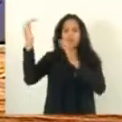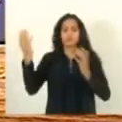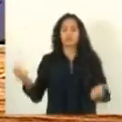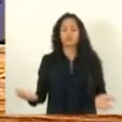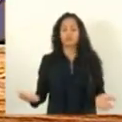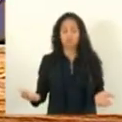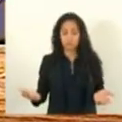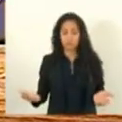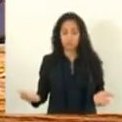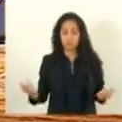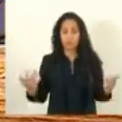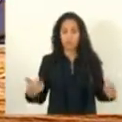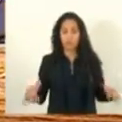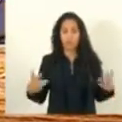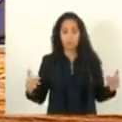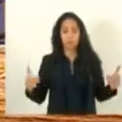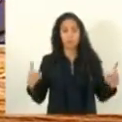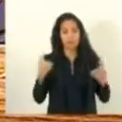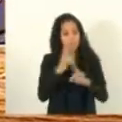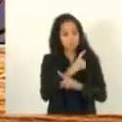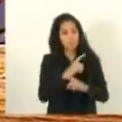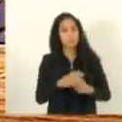adulto.